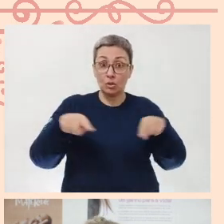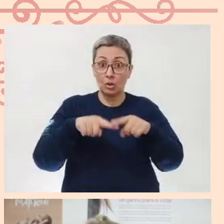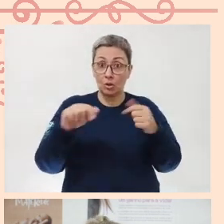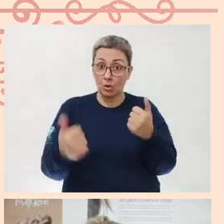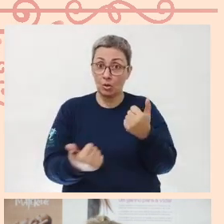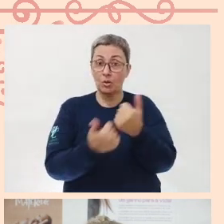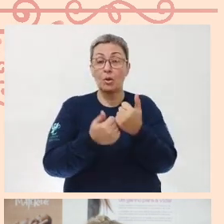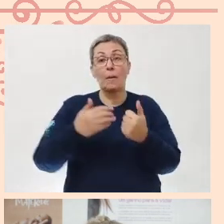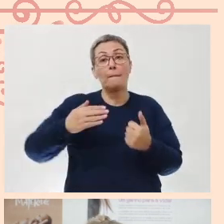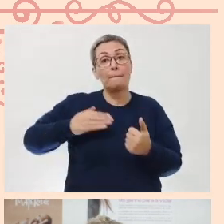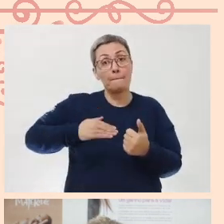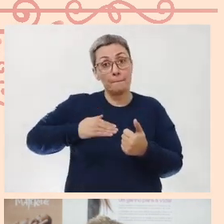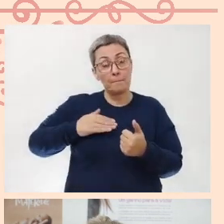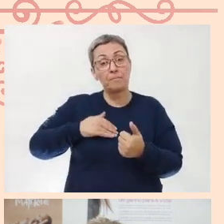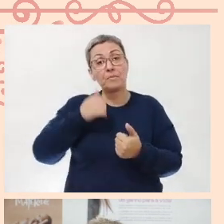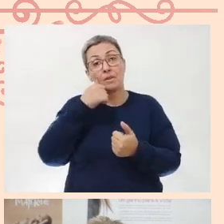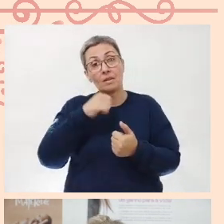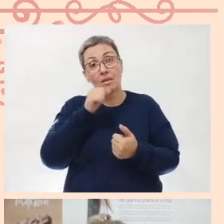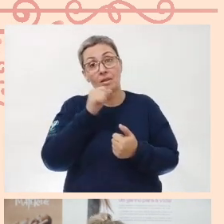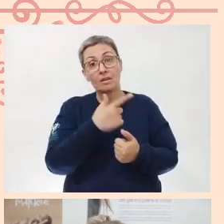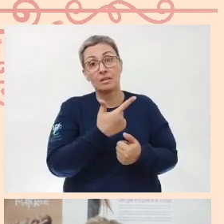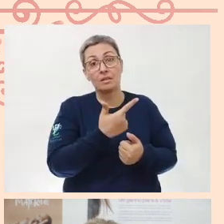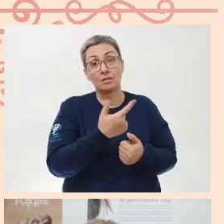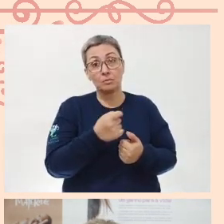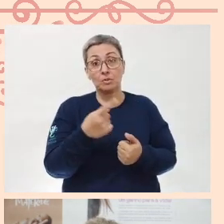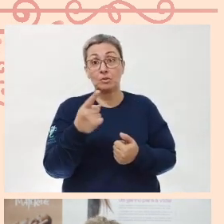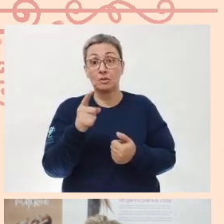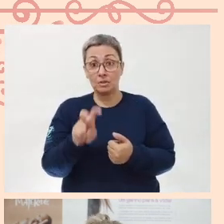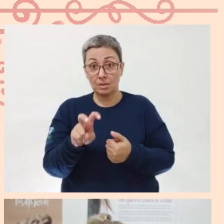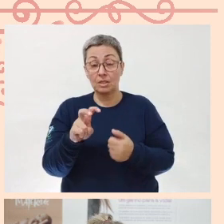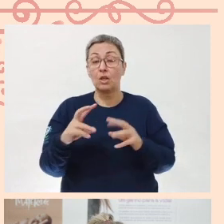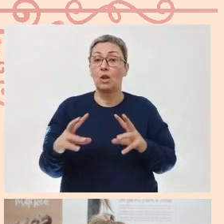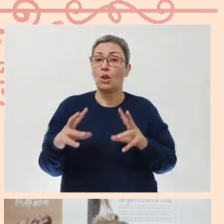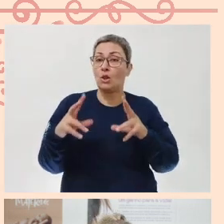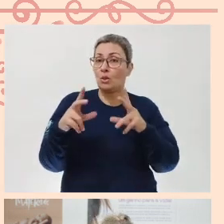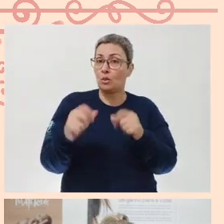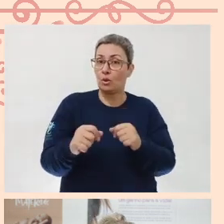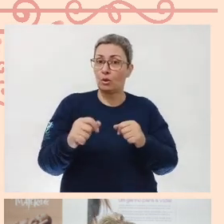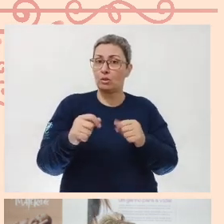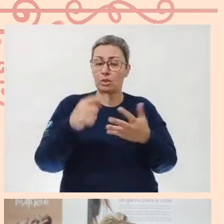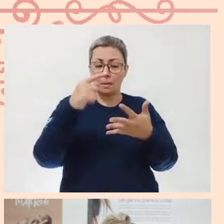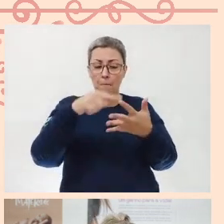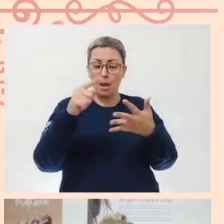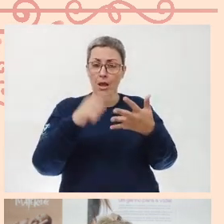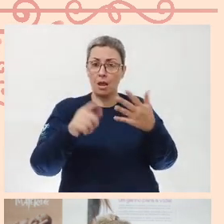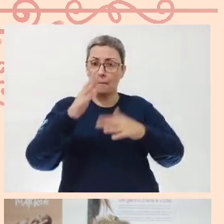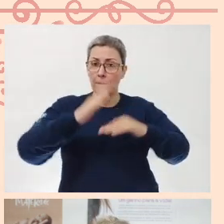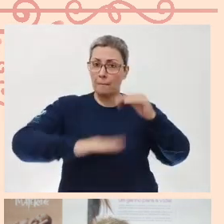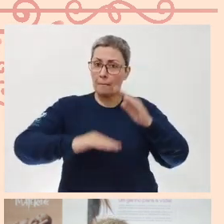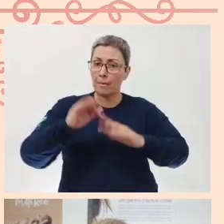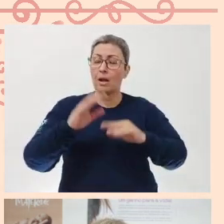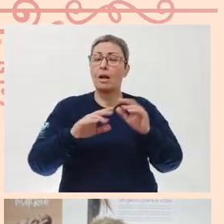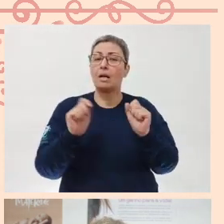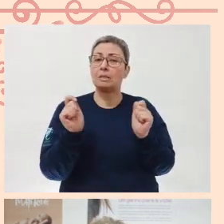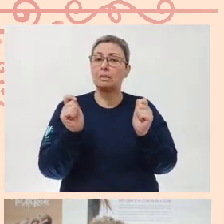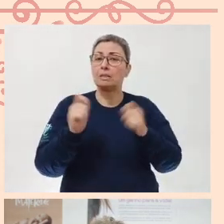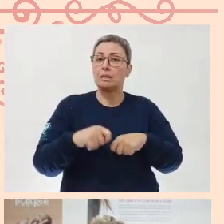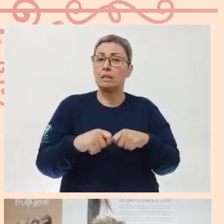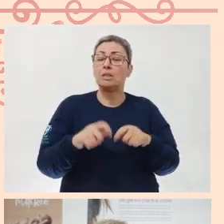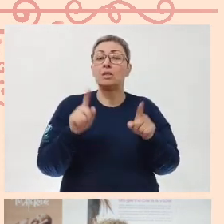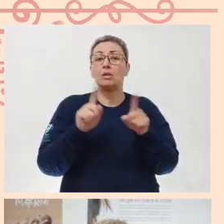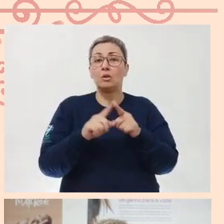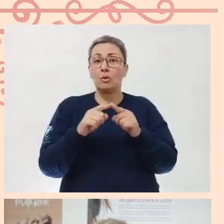de uma sala de apoio à amamentação em 2015. Todas essas ações foram